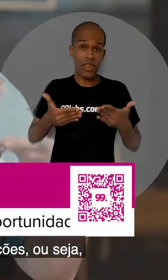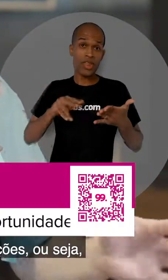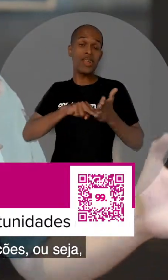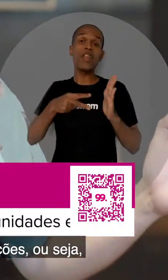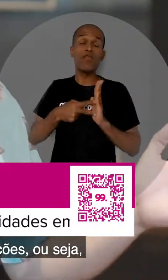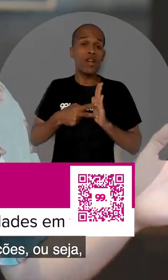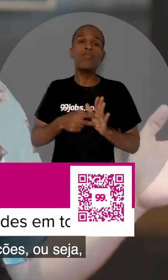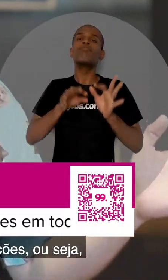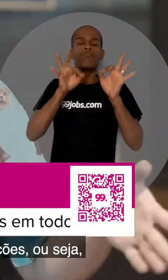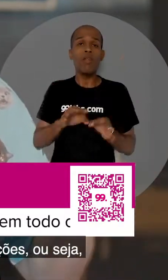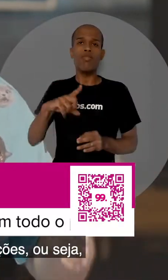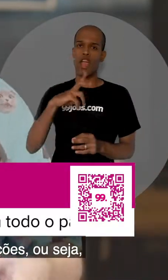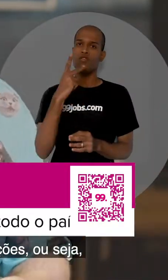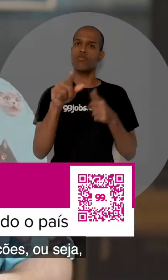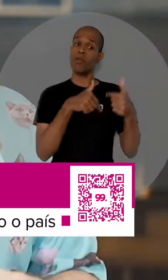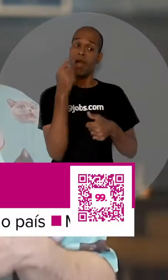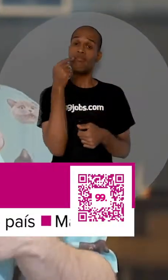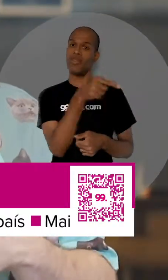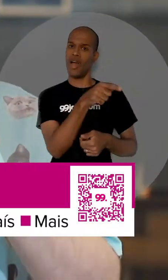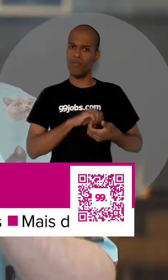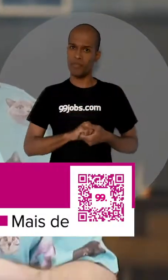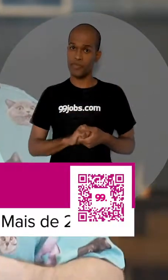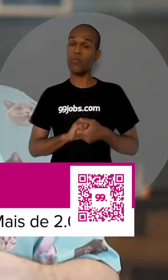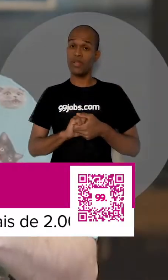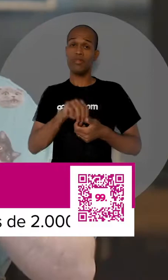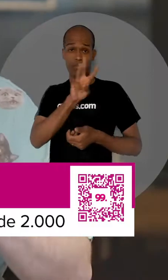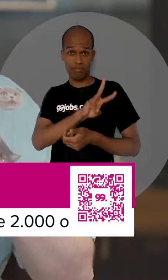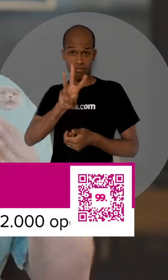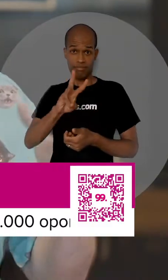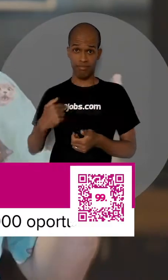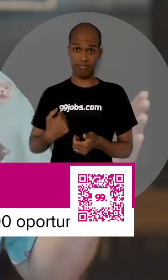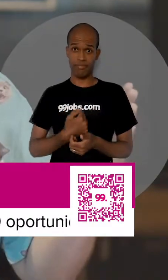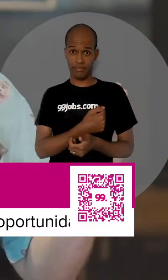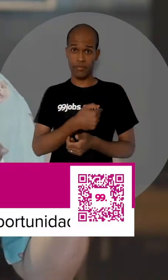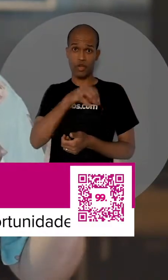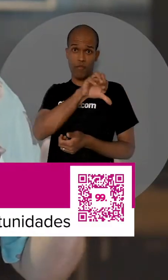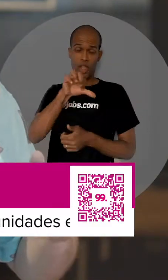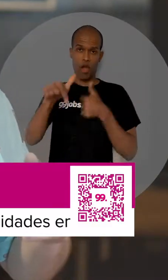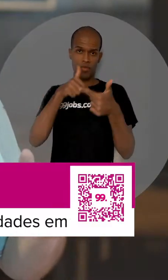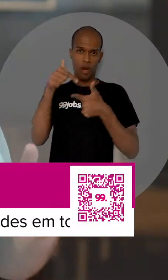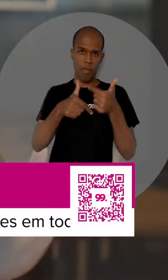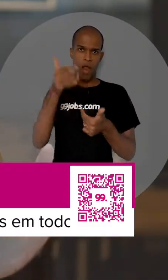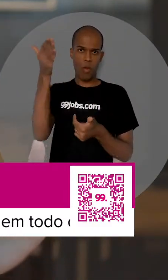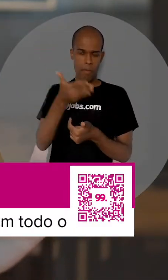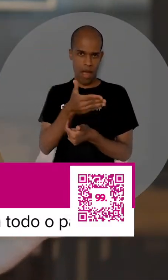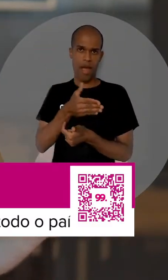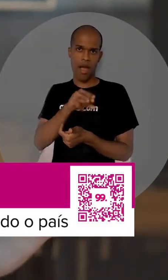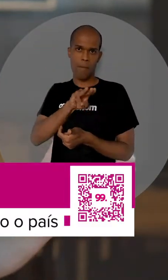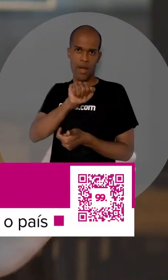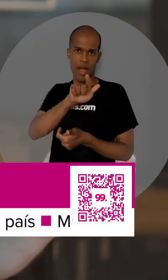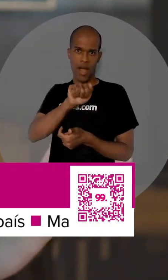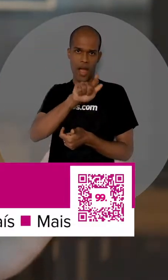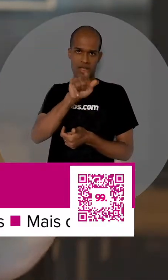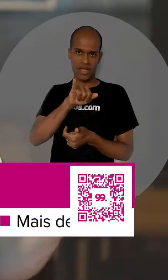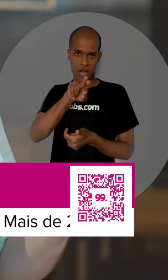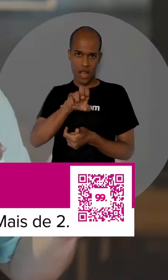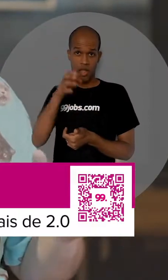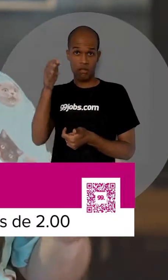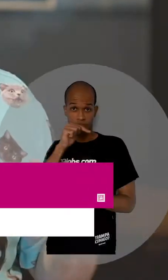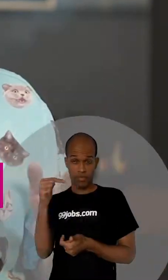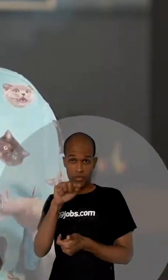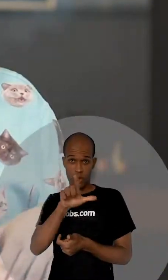funções, todas as posições. Ou seja, com certeza tem um trabalho para você. É só acessar